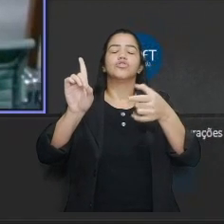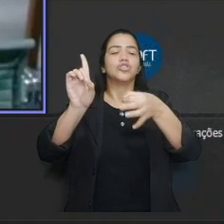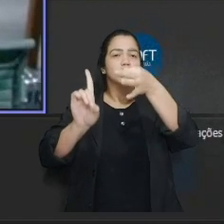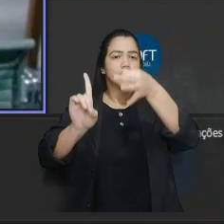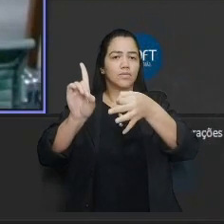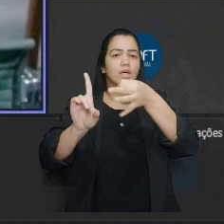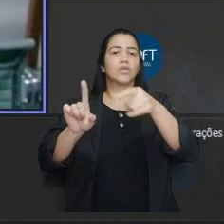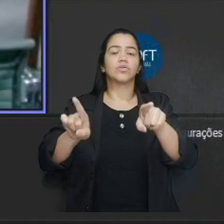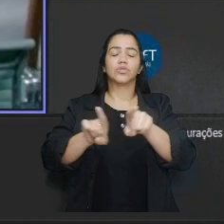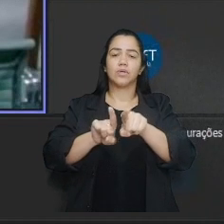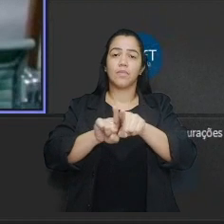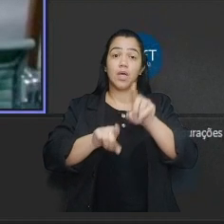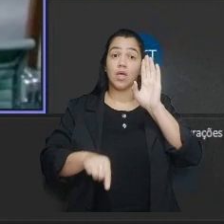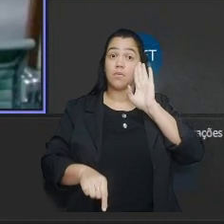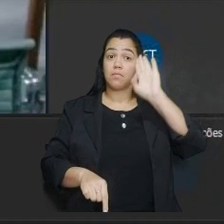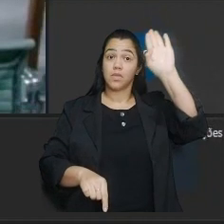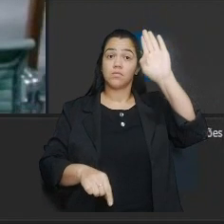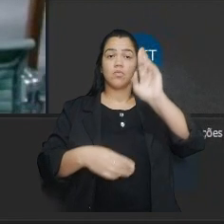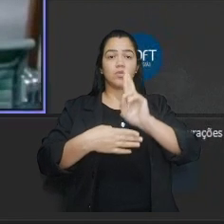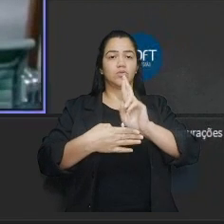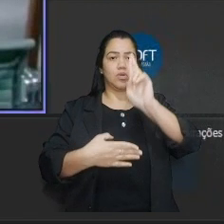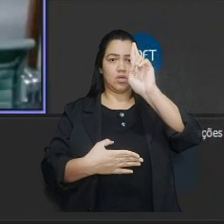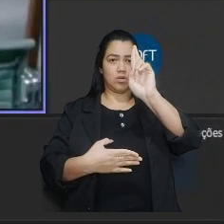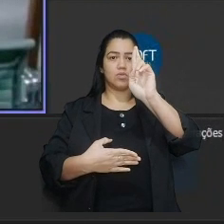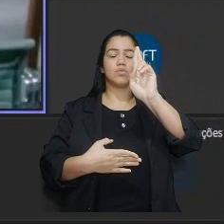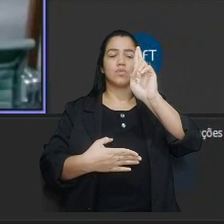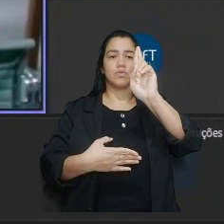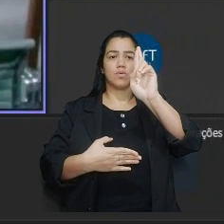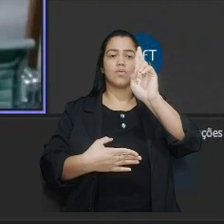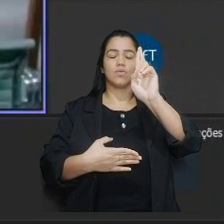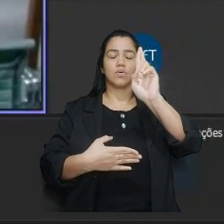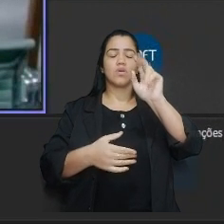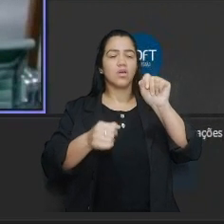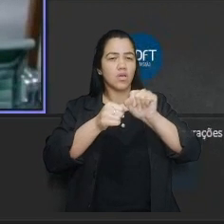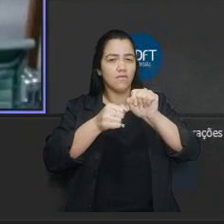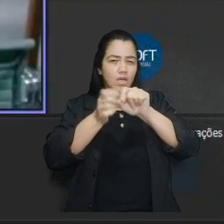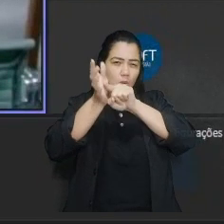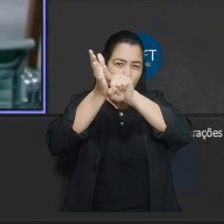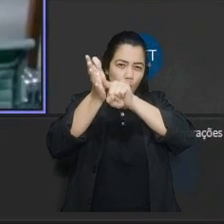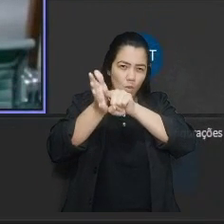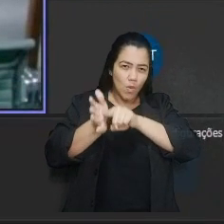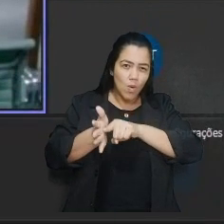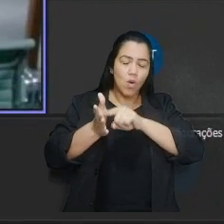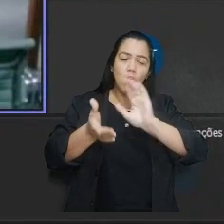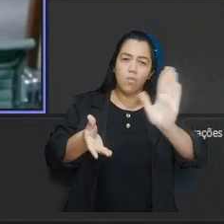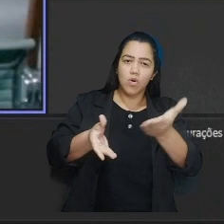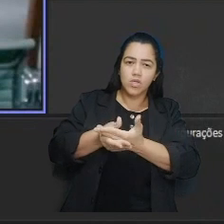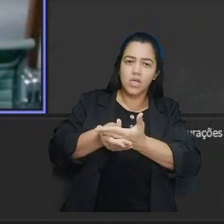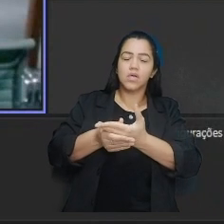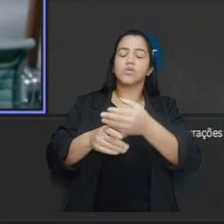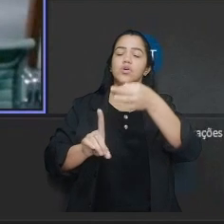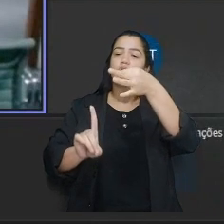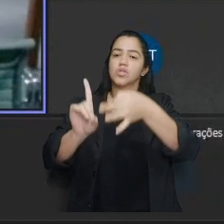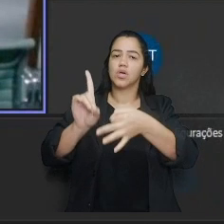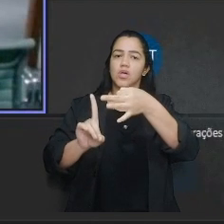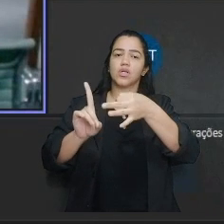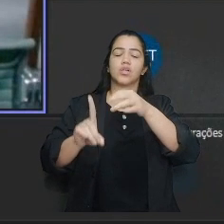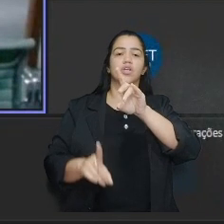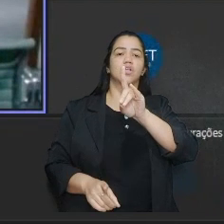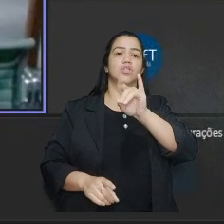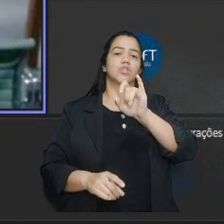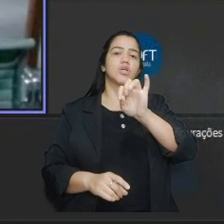e demais desembargadores, e principalmente o relator, que relatou o